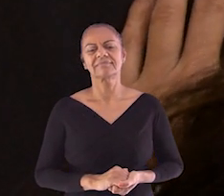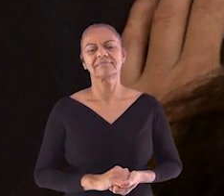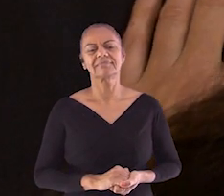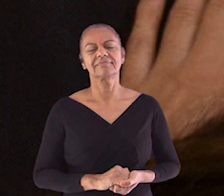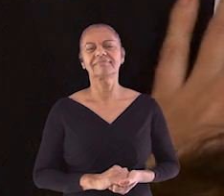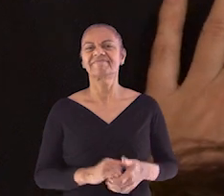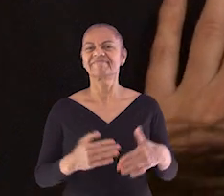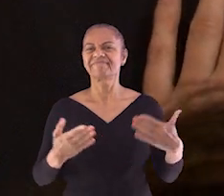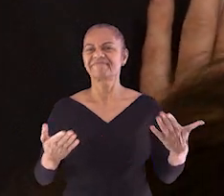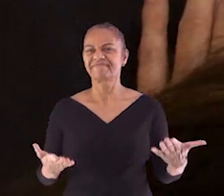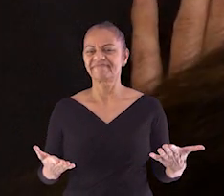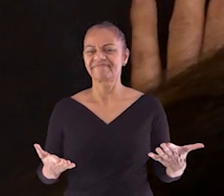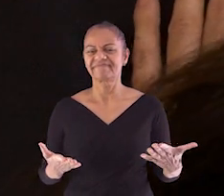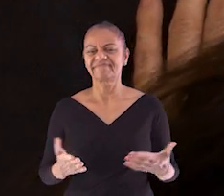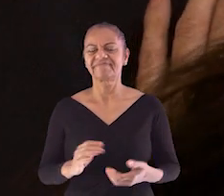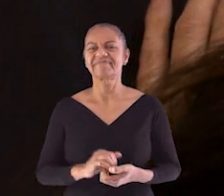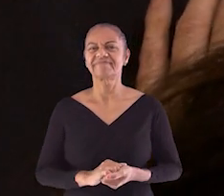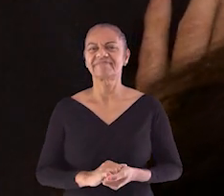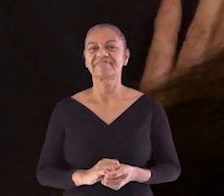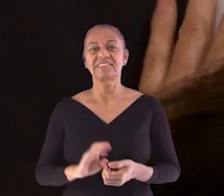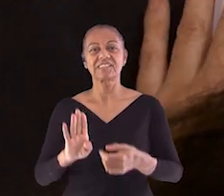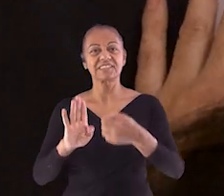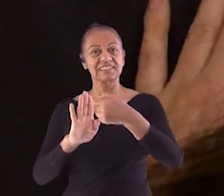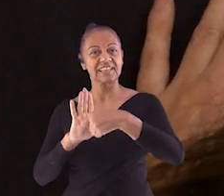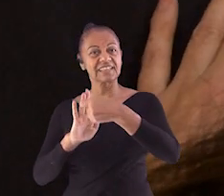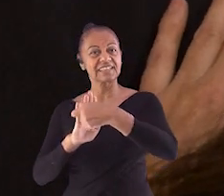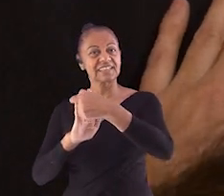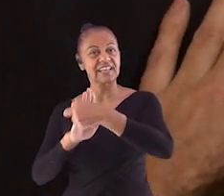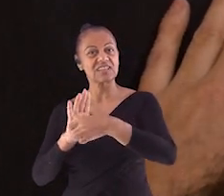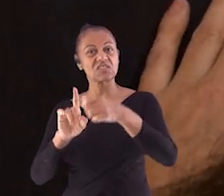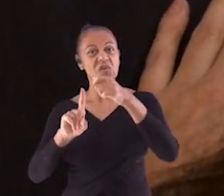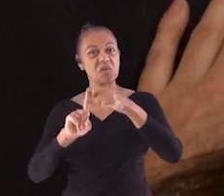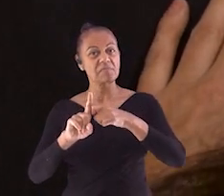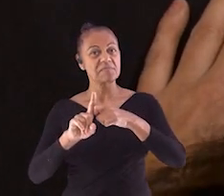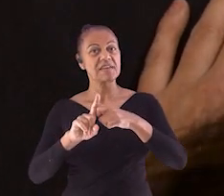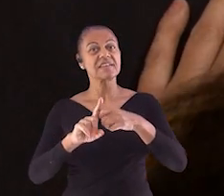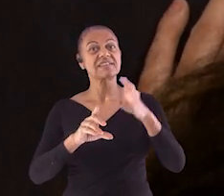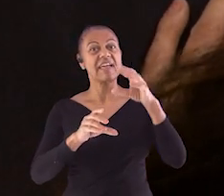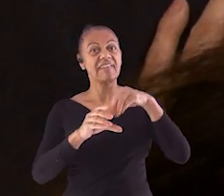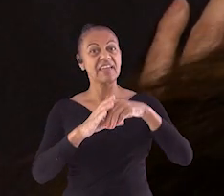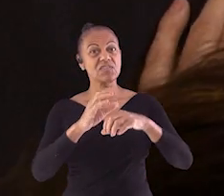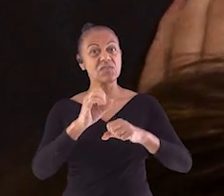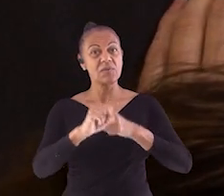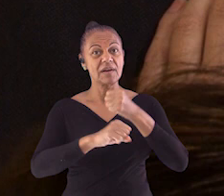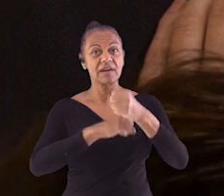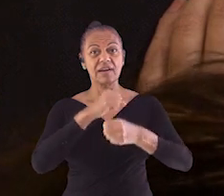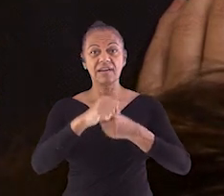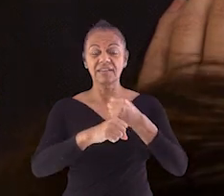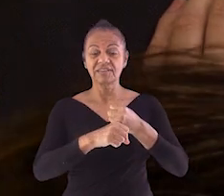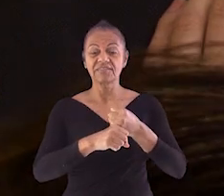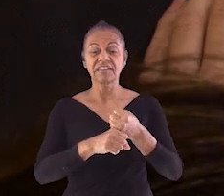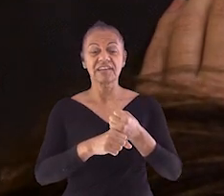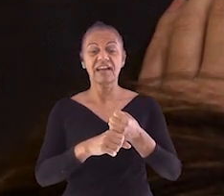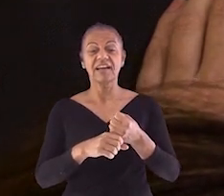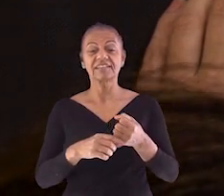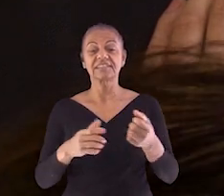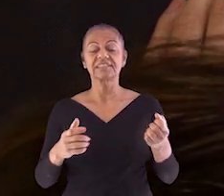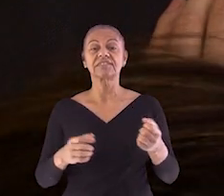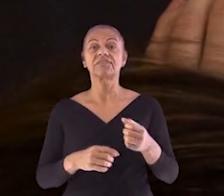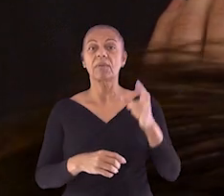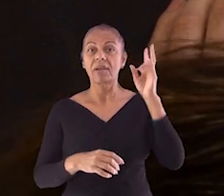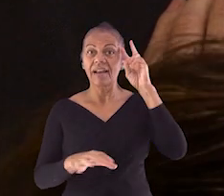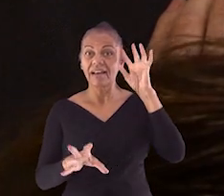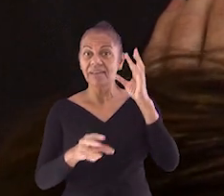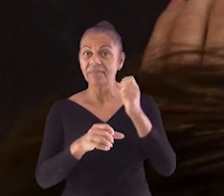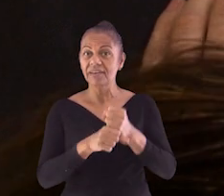Então, galera, o nosso calendário com os meses do ano fica dessa forma, ok? Então vamos relembrar os